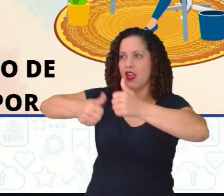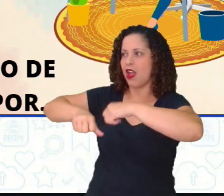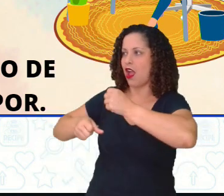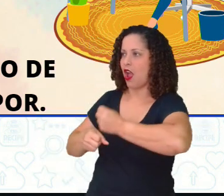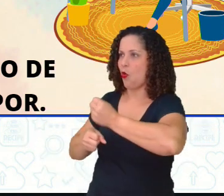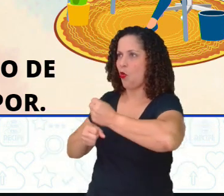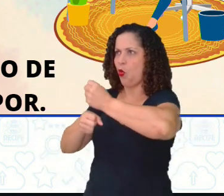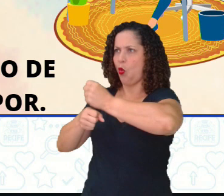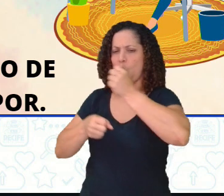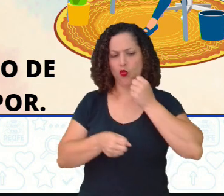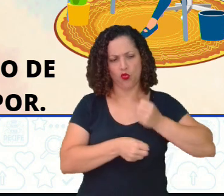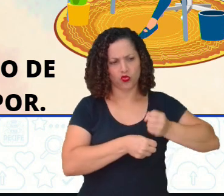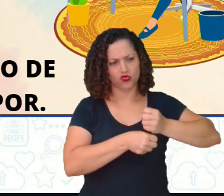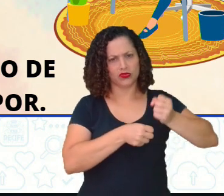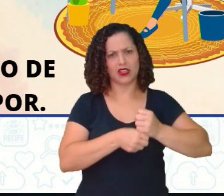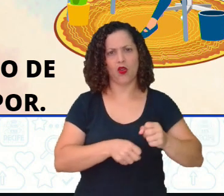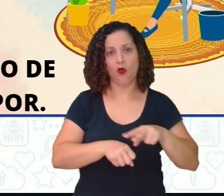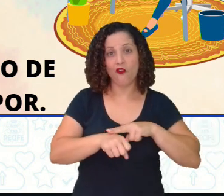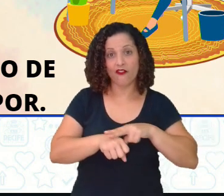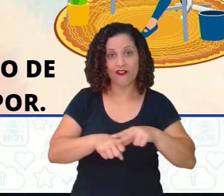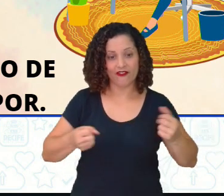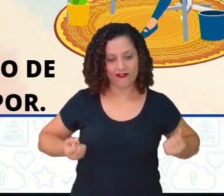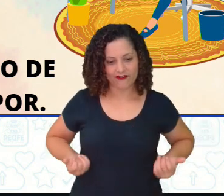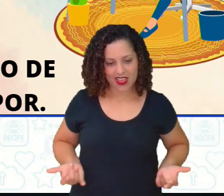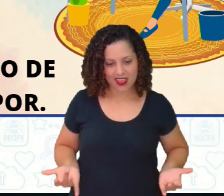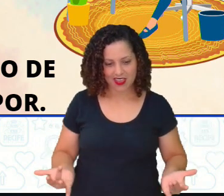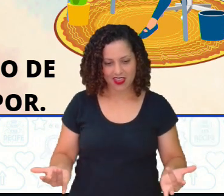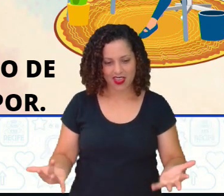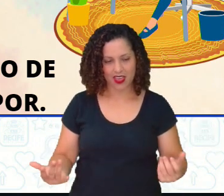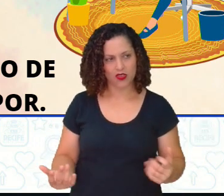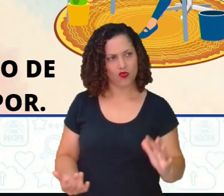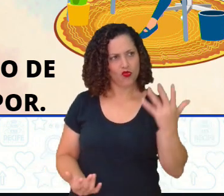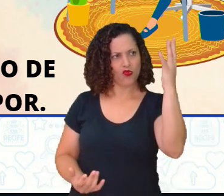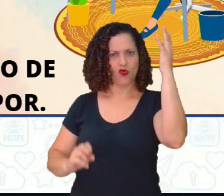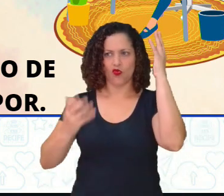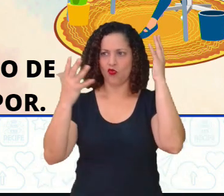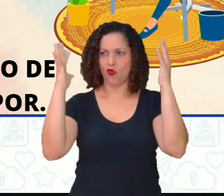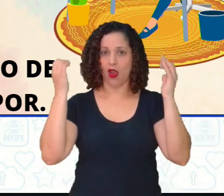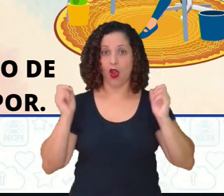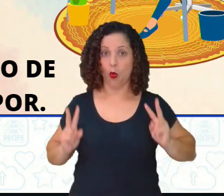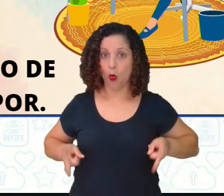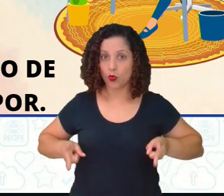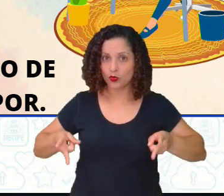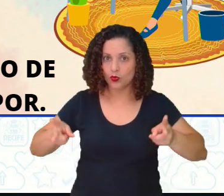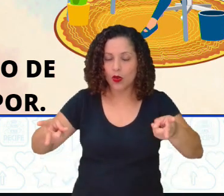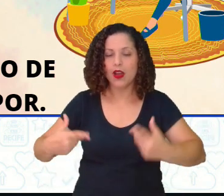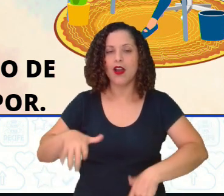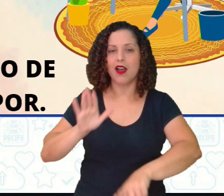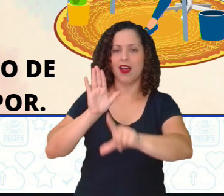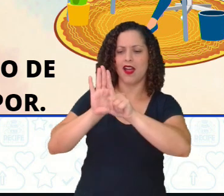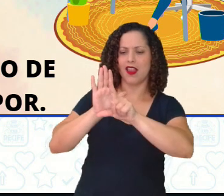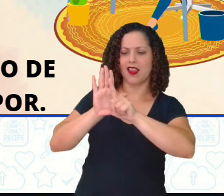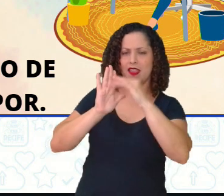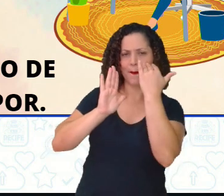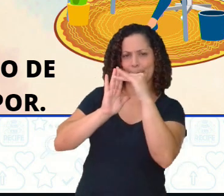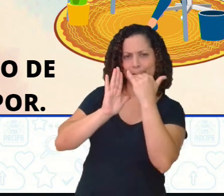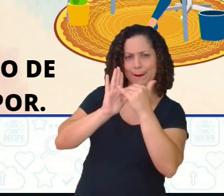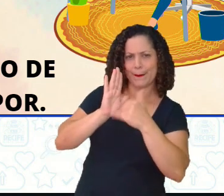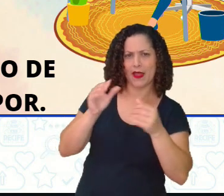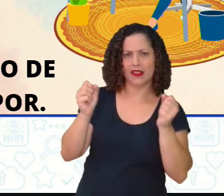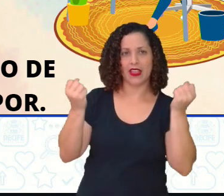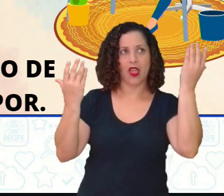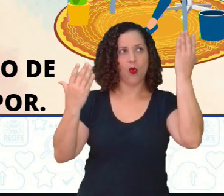orientação solar, a vegetação existente a ser preservada, a legislação, o clima